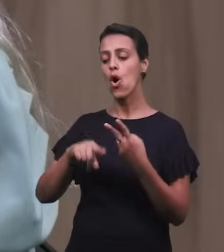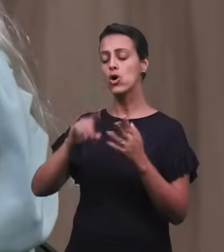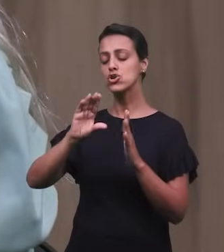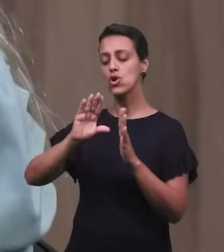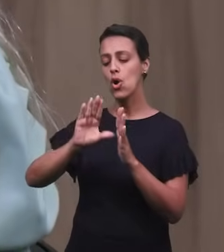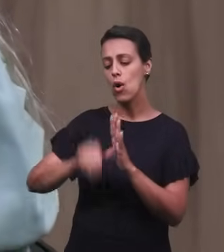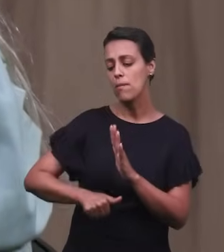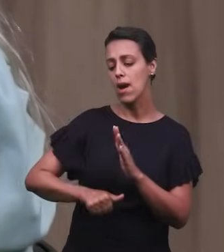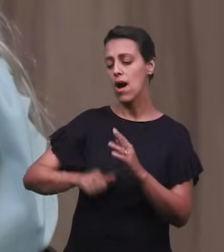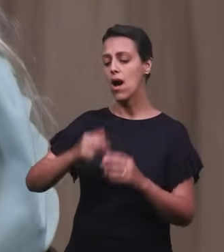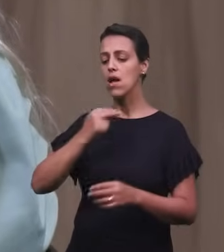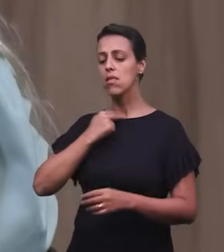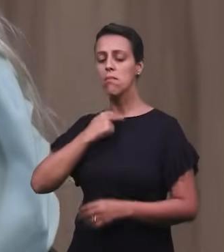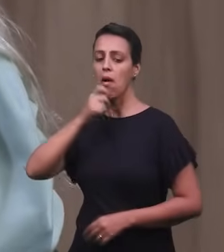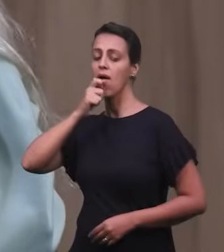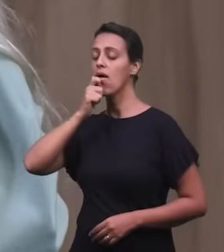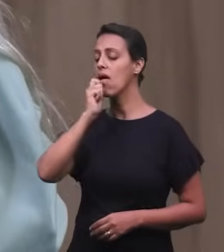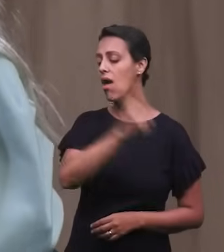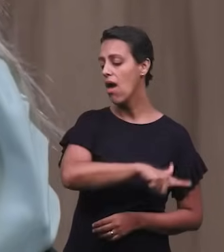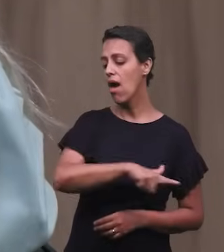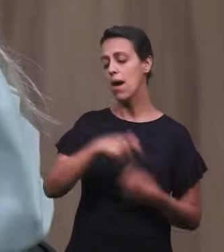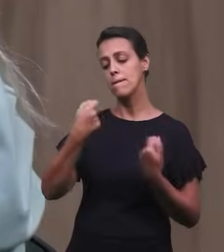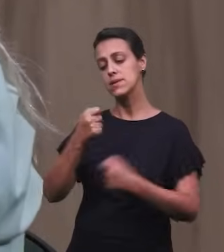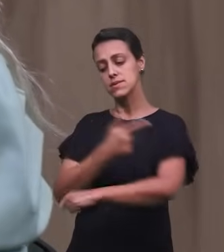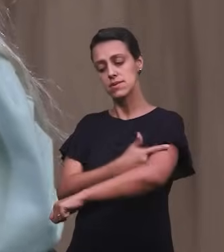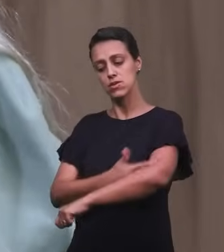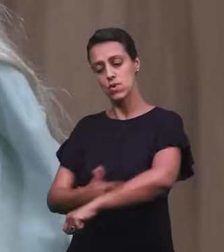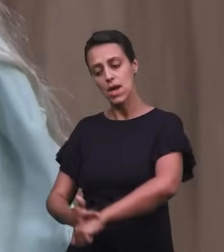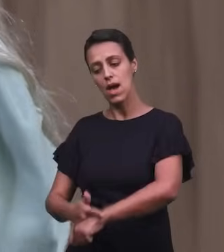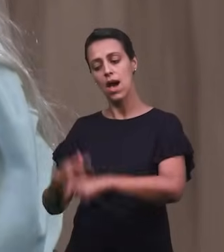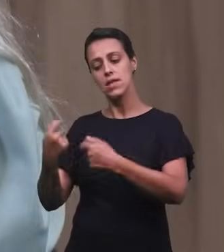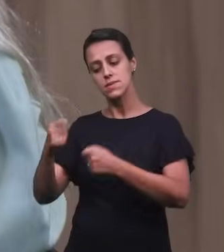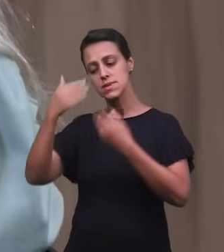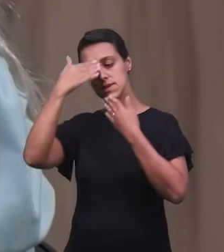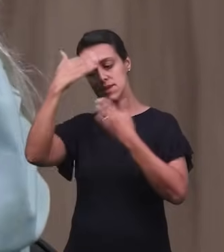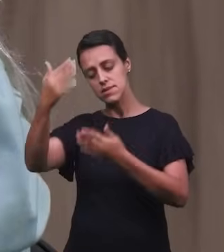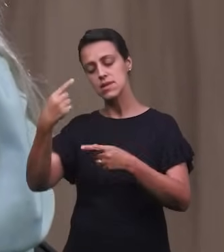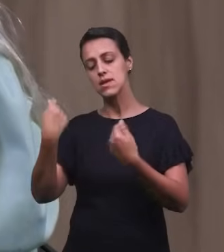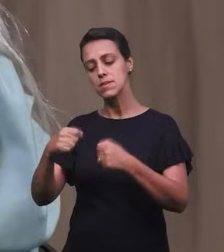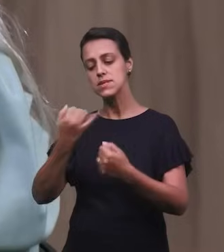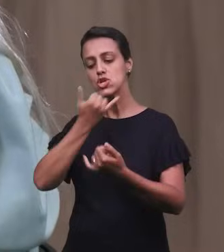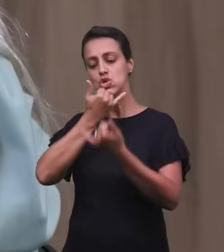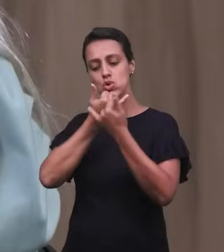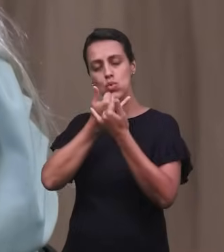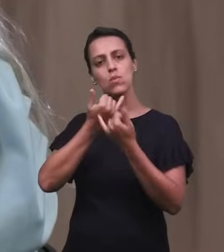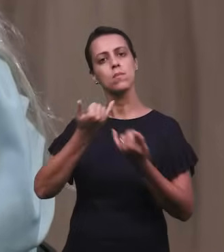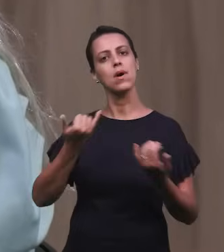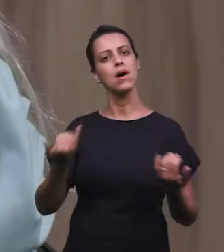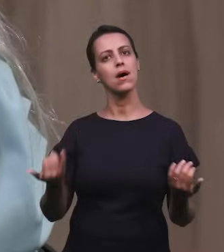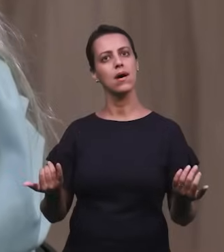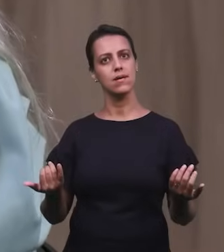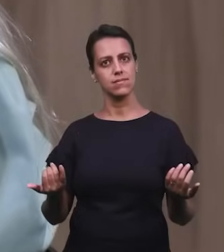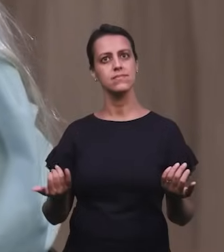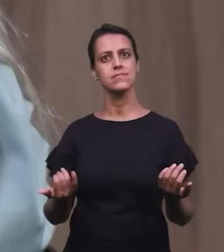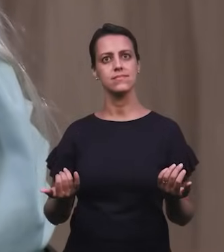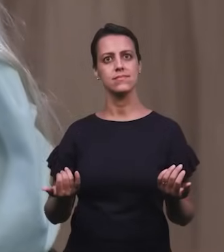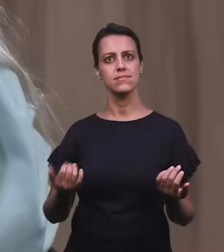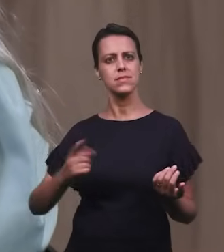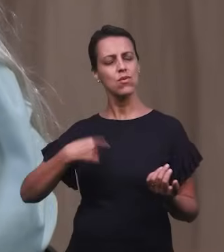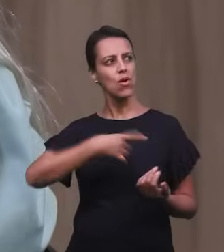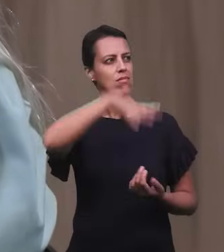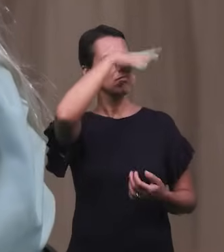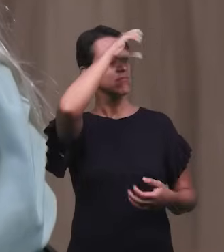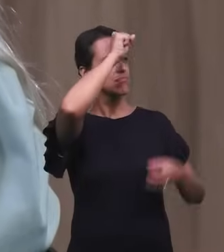né, não ofender alguém, para ser gentil, para agradecer, para pedir desculpas. Então, quando